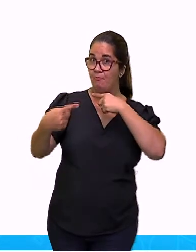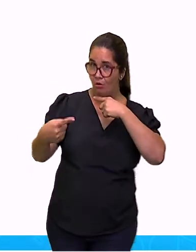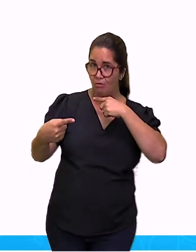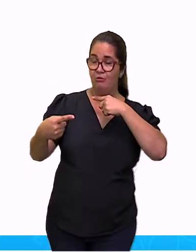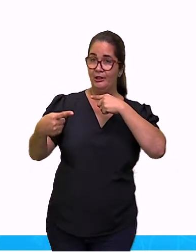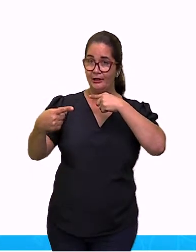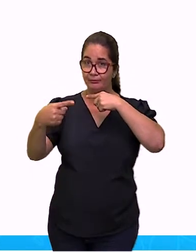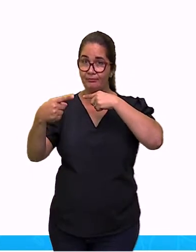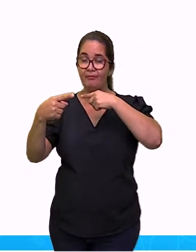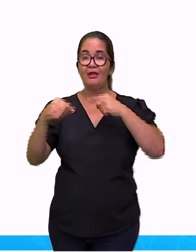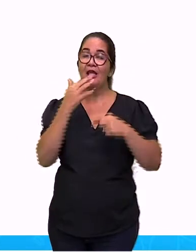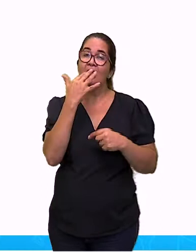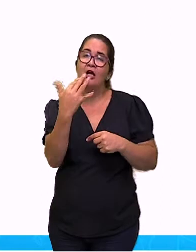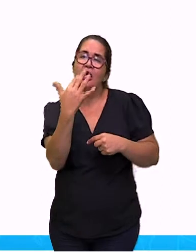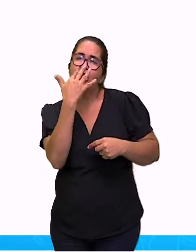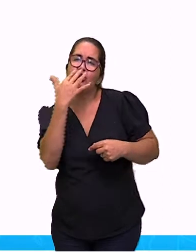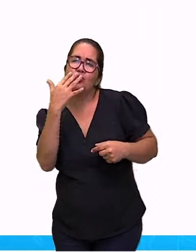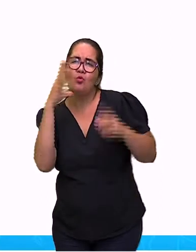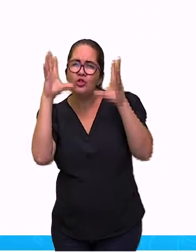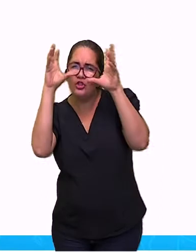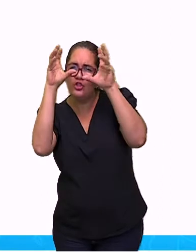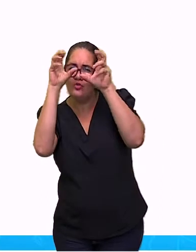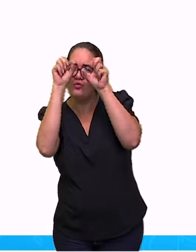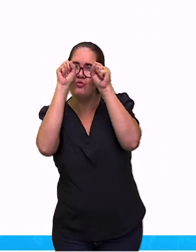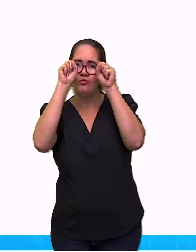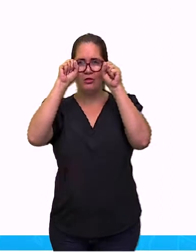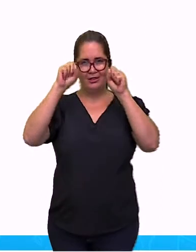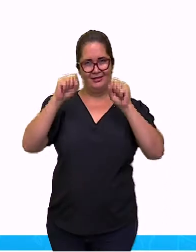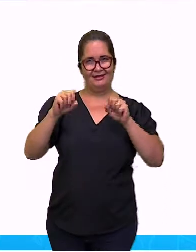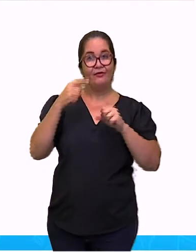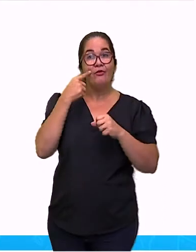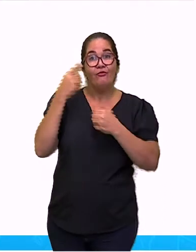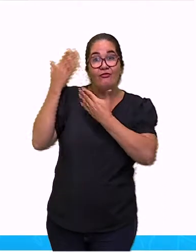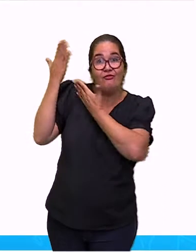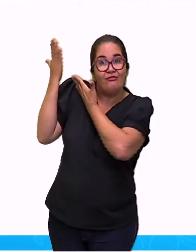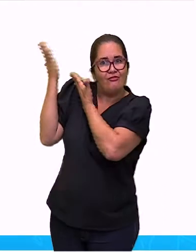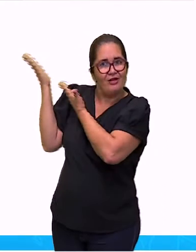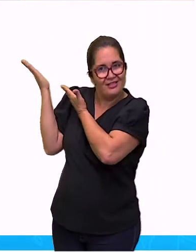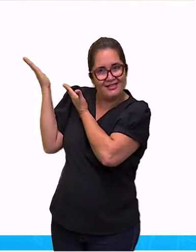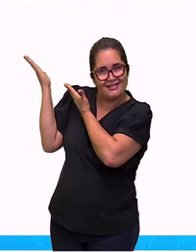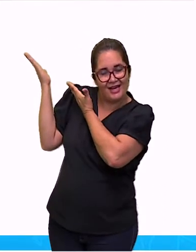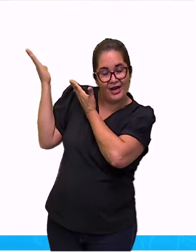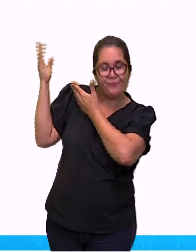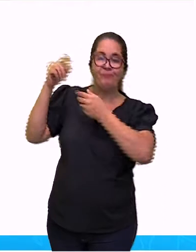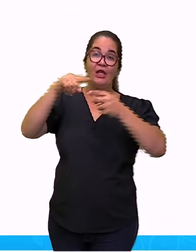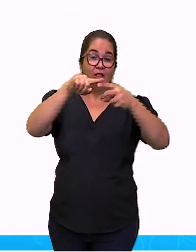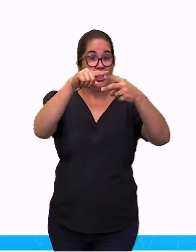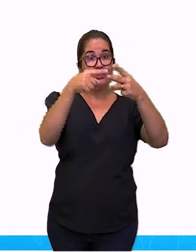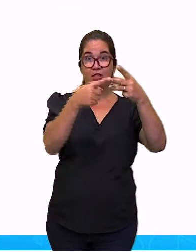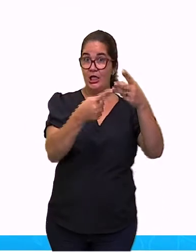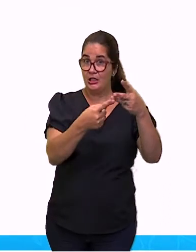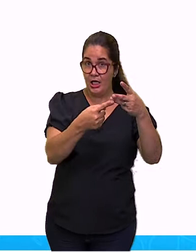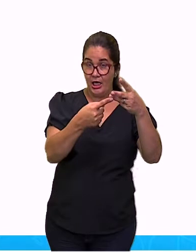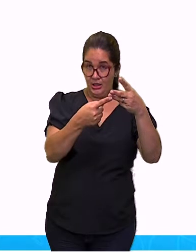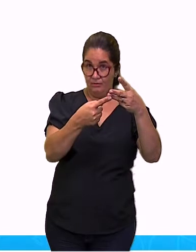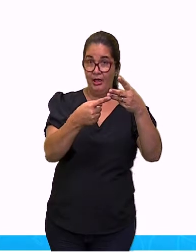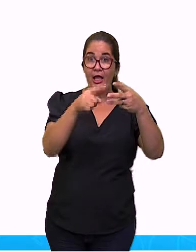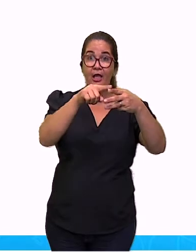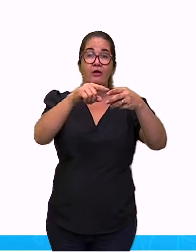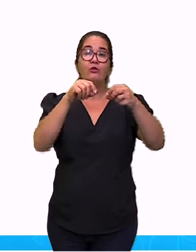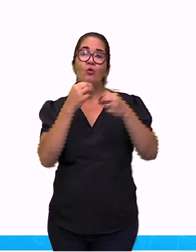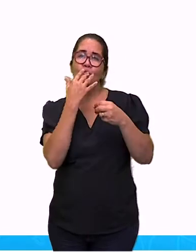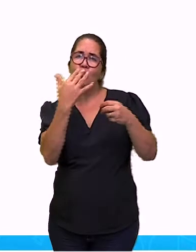vai surgindo a imagem e cores. Dessa maneira é produzida uma terceira cor, né? A mistura dessas cores direto na